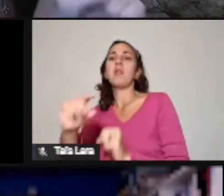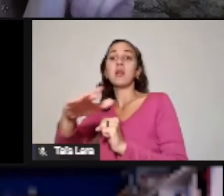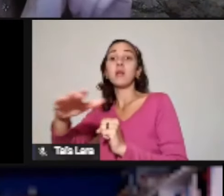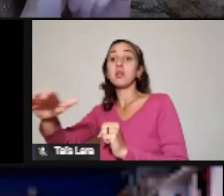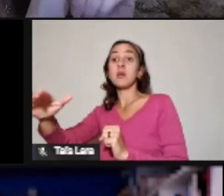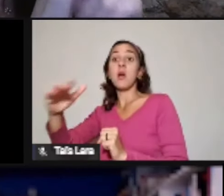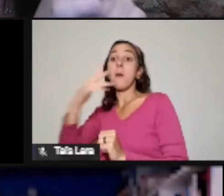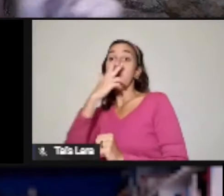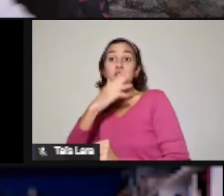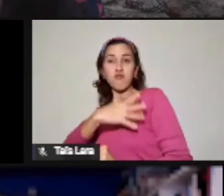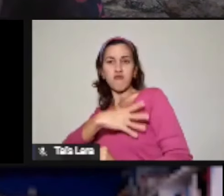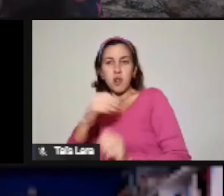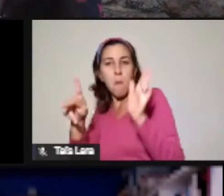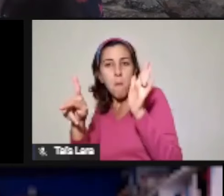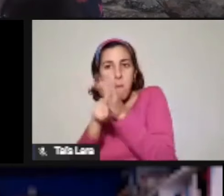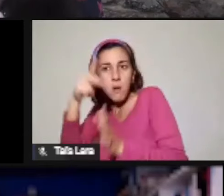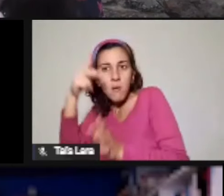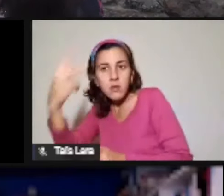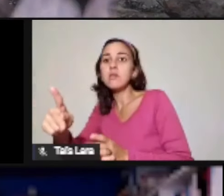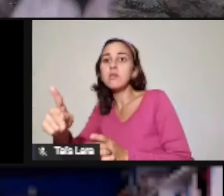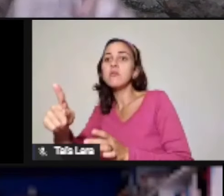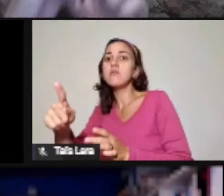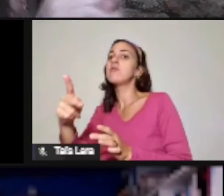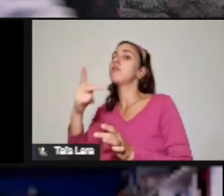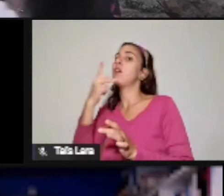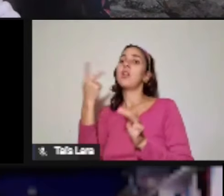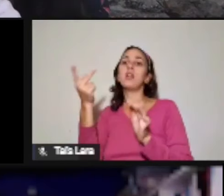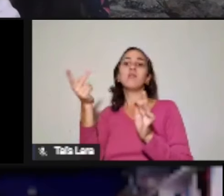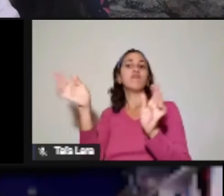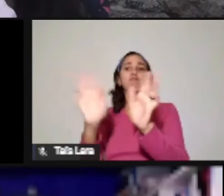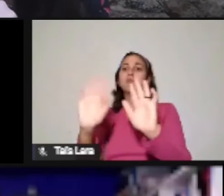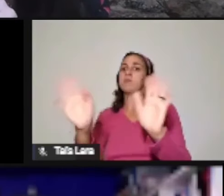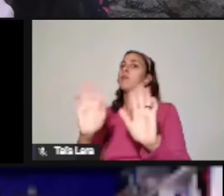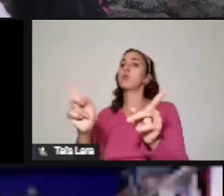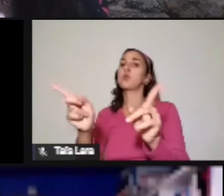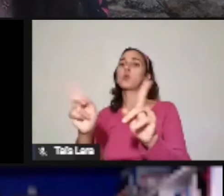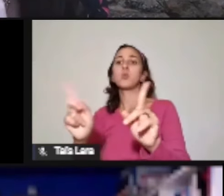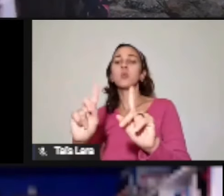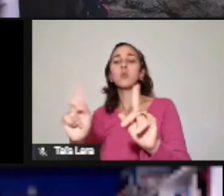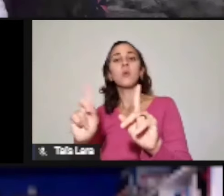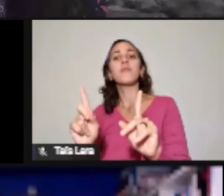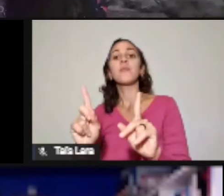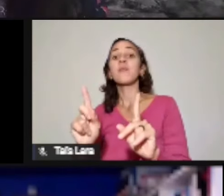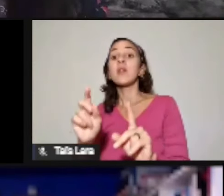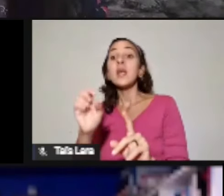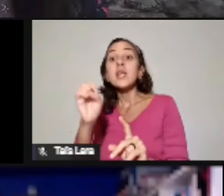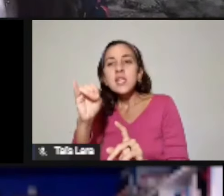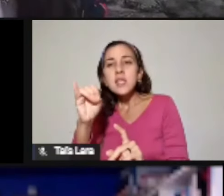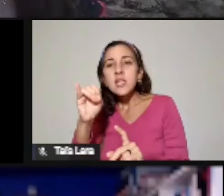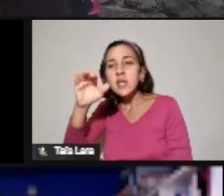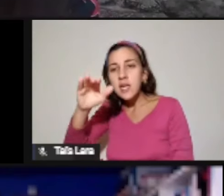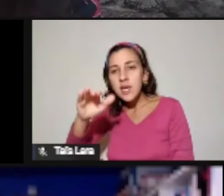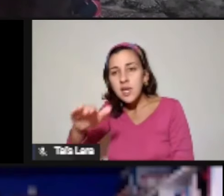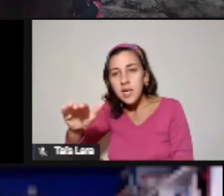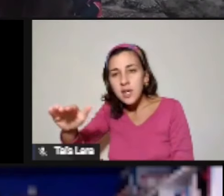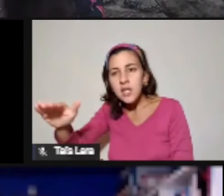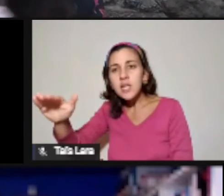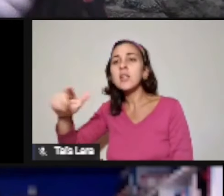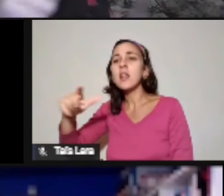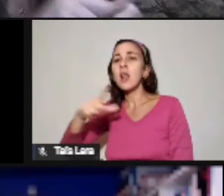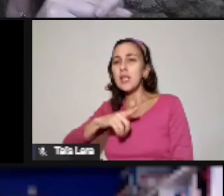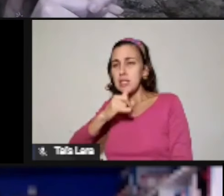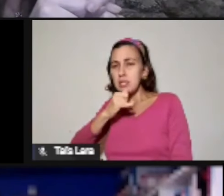briga de marido e mulher, a gente mete a colher. Eu faço esse trocadilho dizendo, se a criança não está feliz,